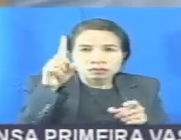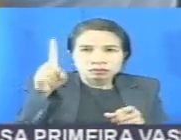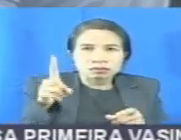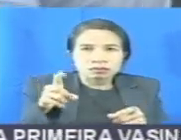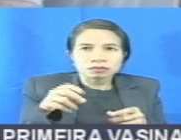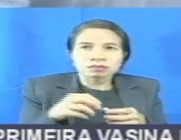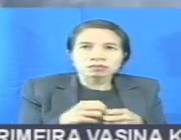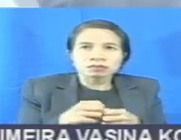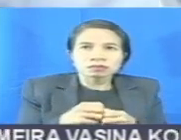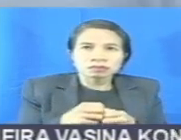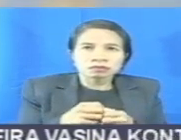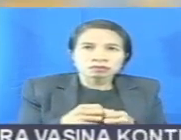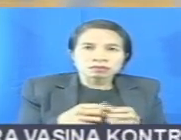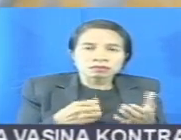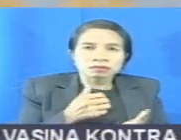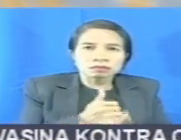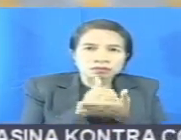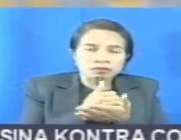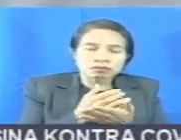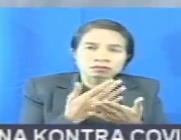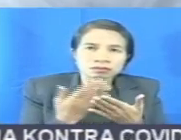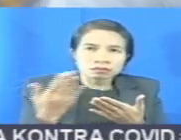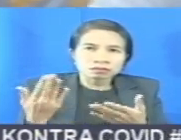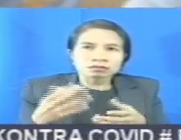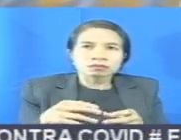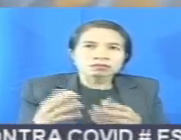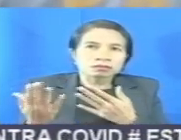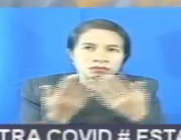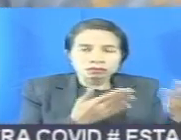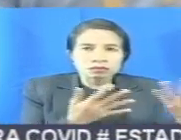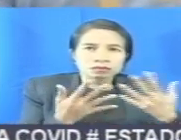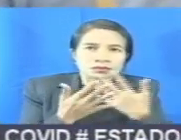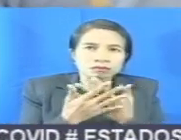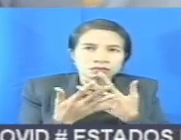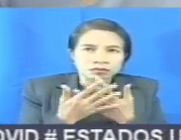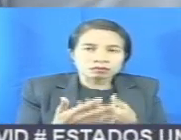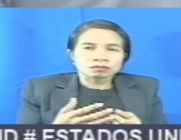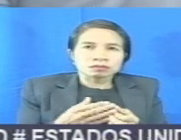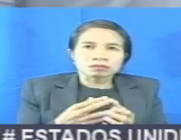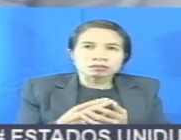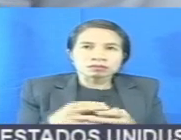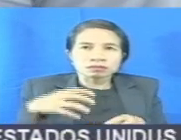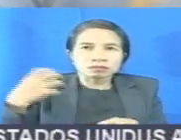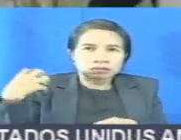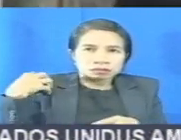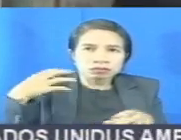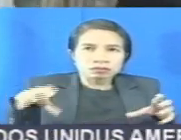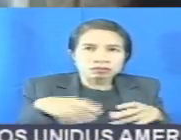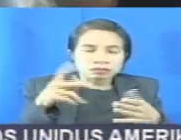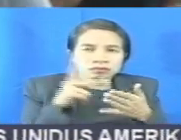nebe desconfia, apoia acto ne, onde submete para processo de investigação. E edifício